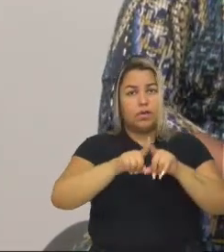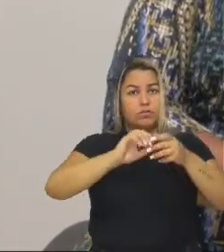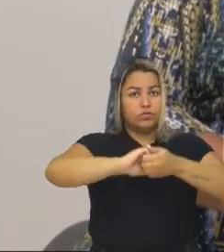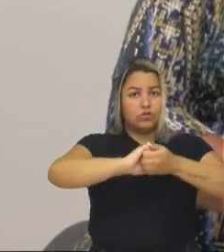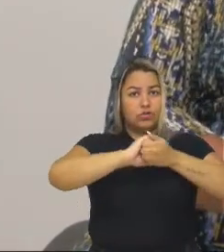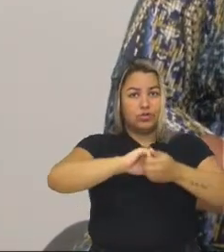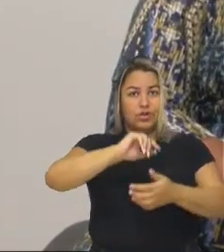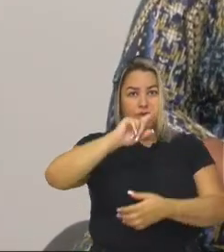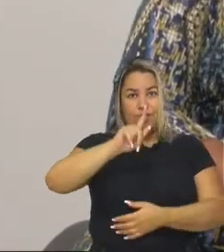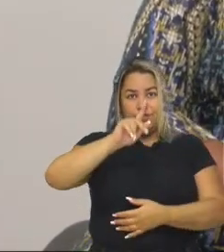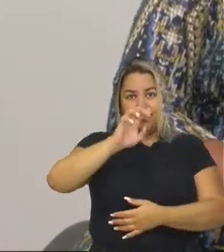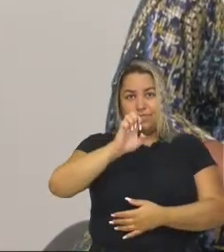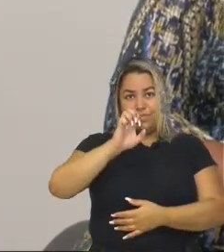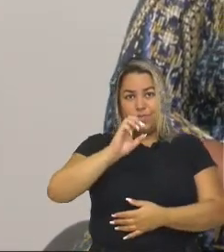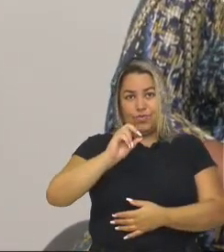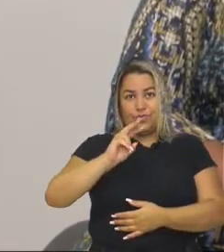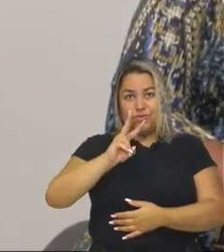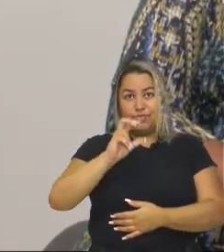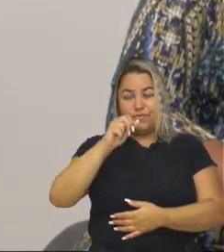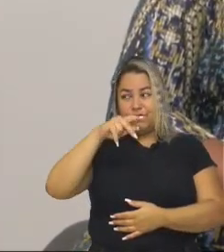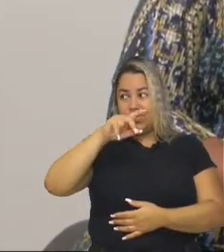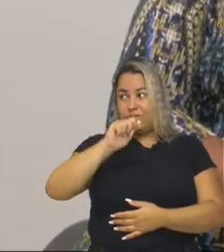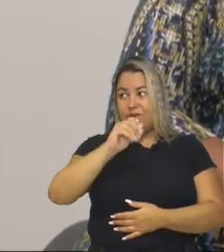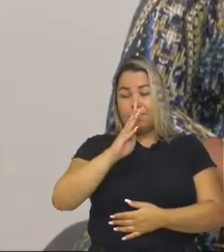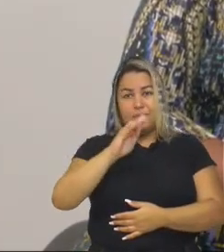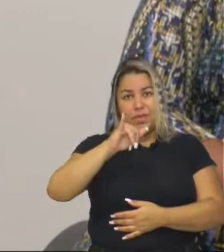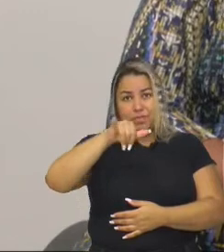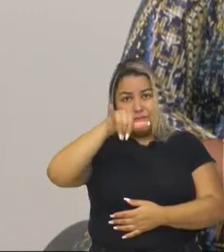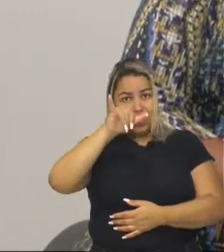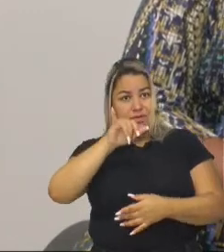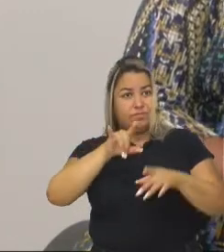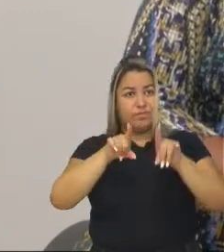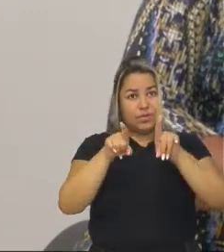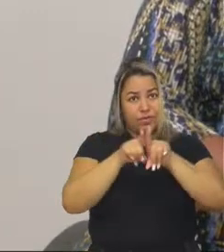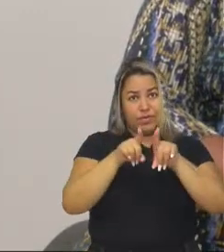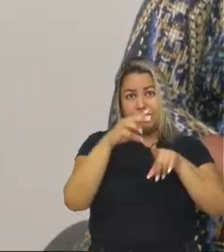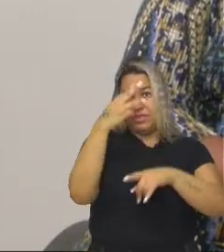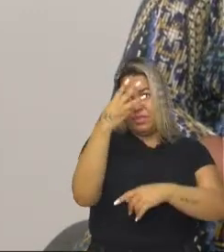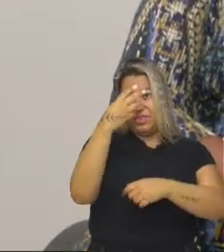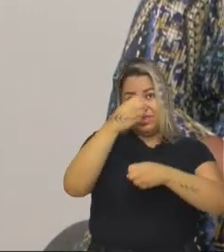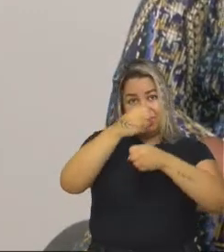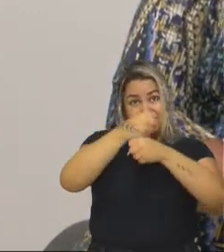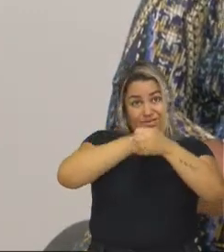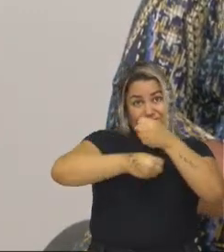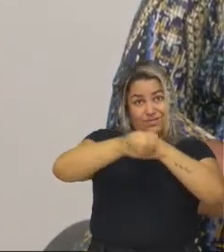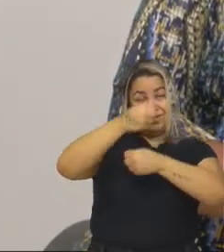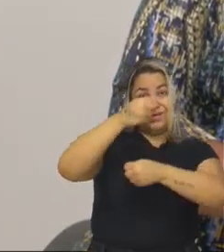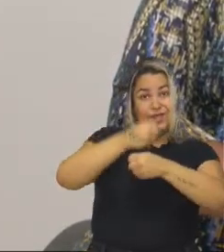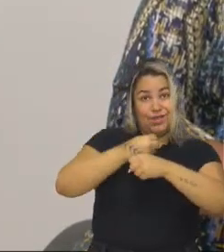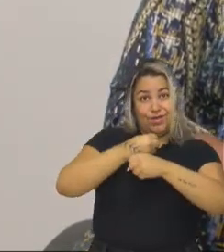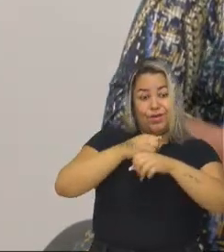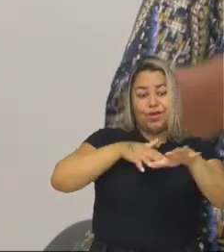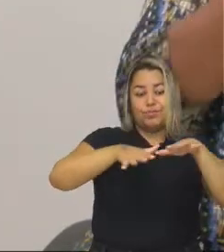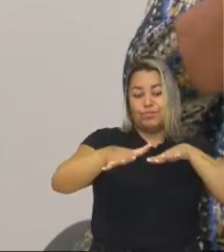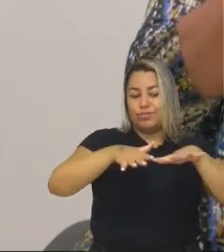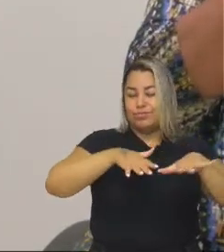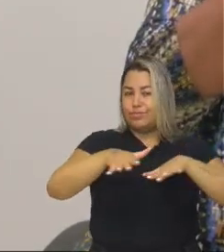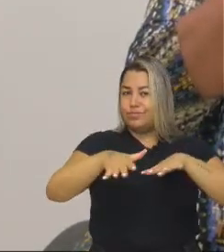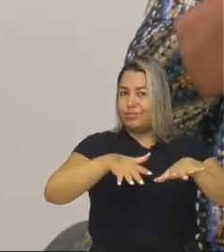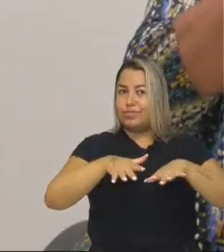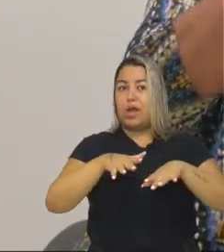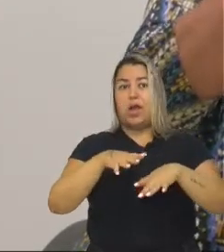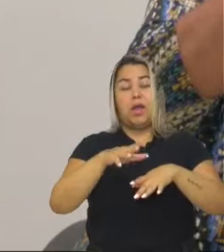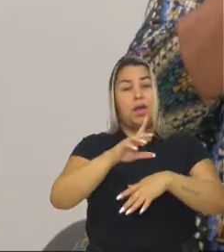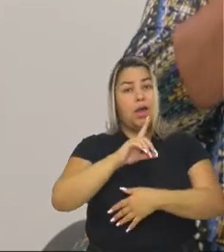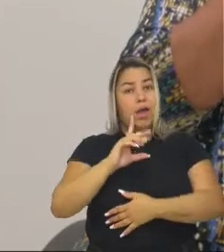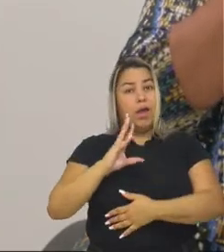Baby, que também é uma ancestralidade muito fundamental para todas nós. Giovanna, que 30 anos atrás estava na fundação do primeiro movimento travesti do Brasil